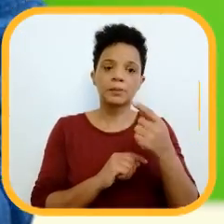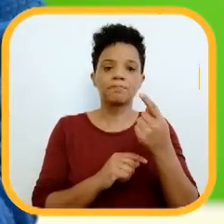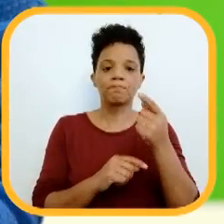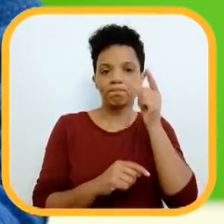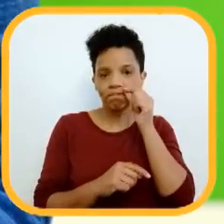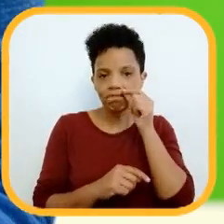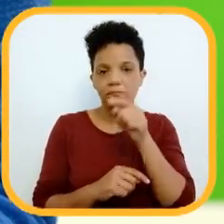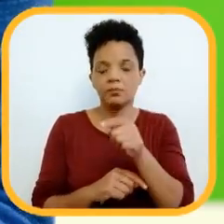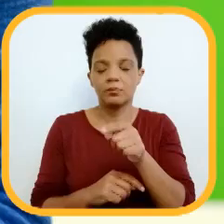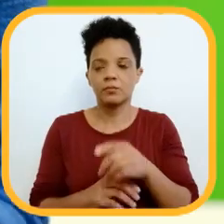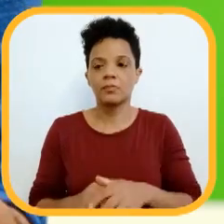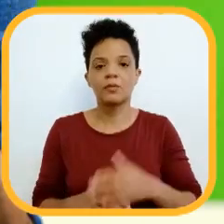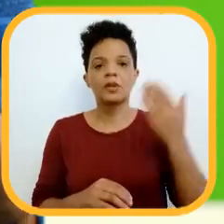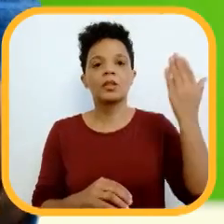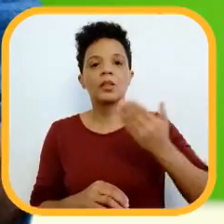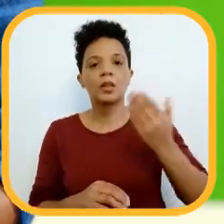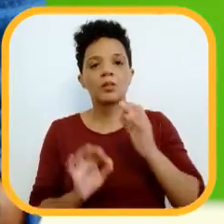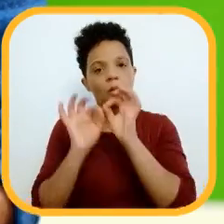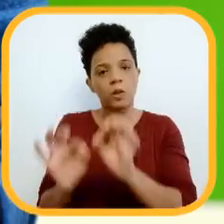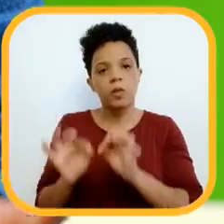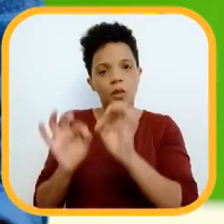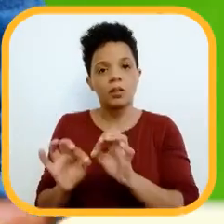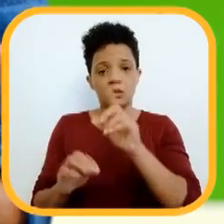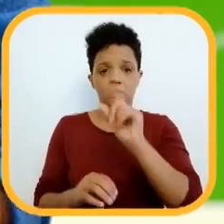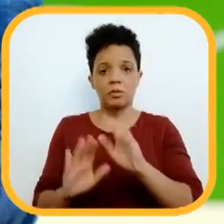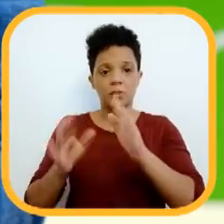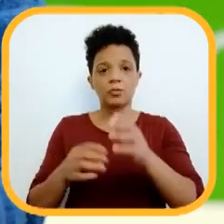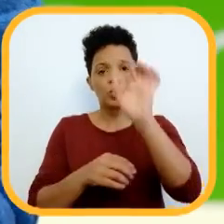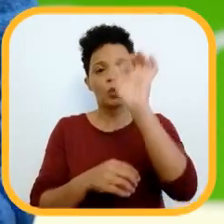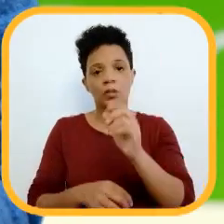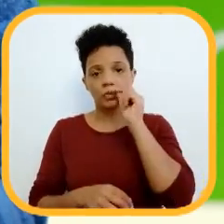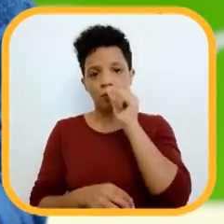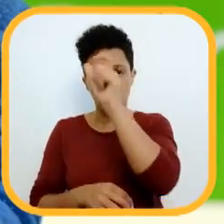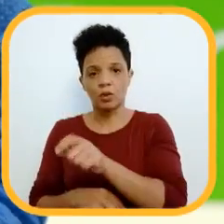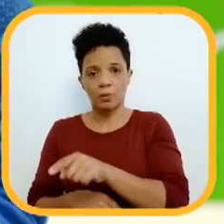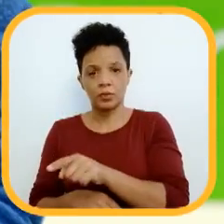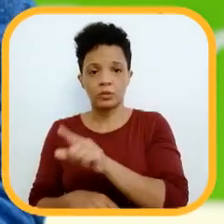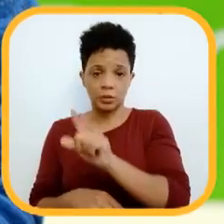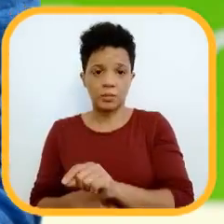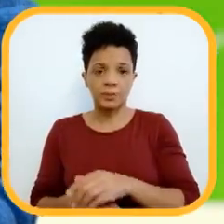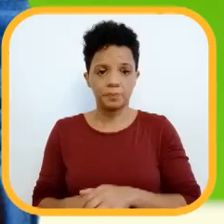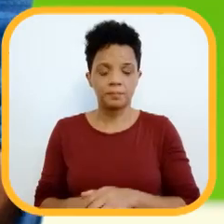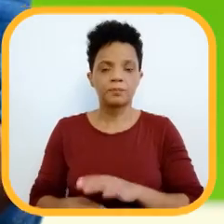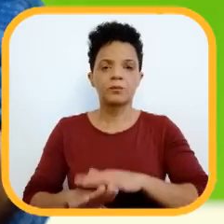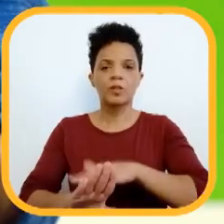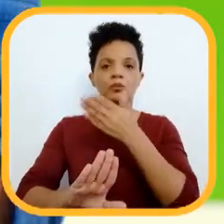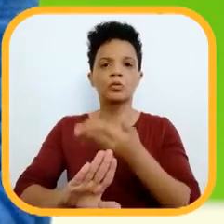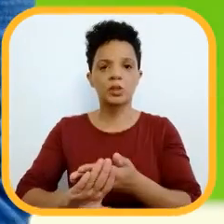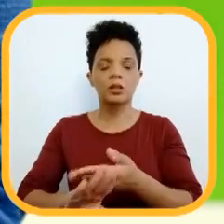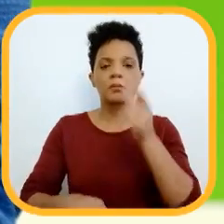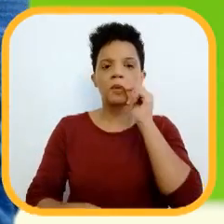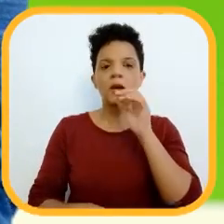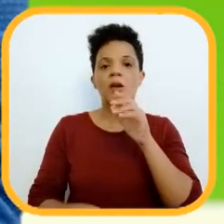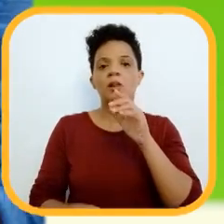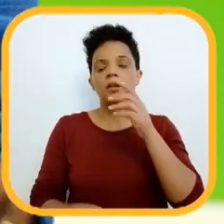garantir também aos homens o direito ao cuidado, que também precisamos de cotas para eles, para